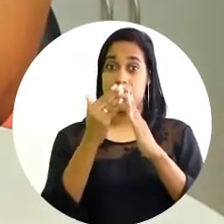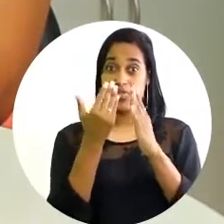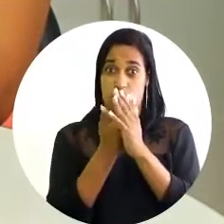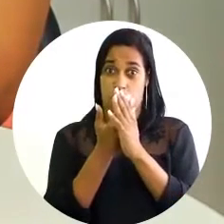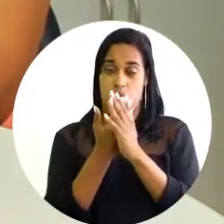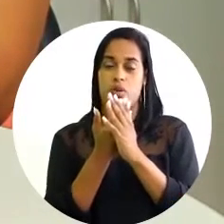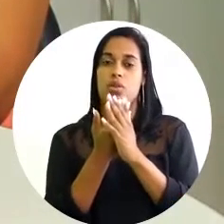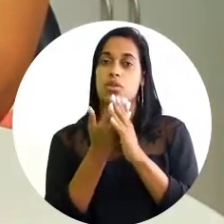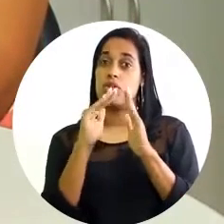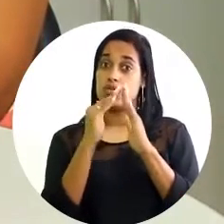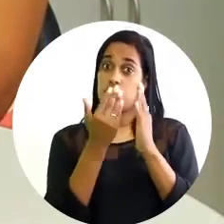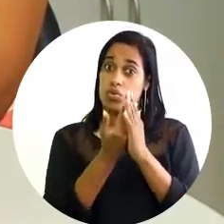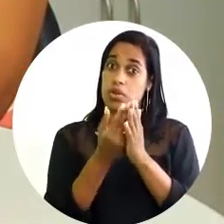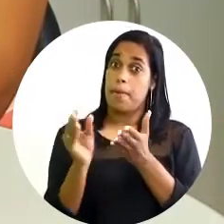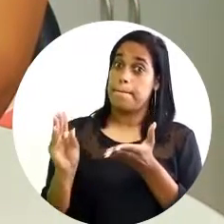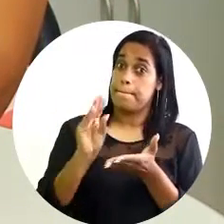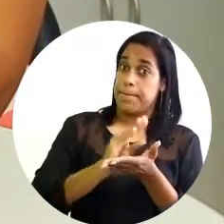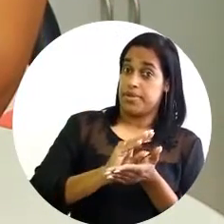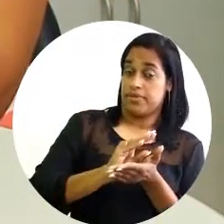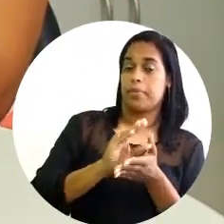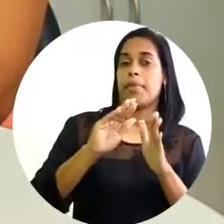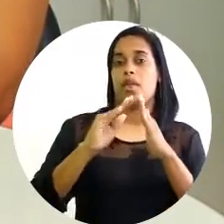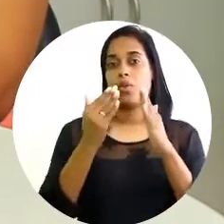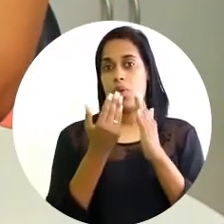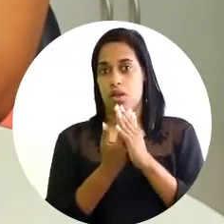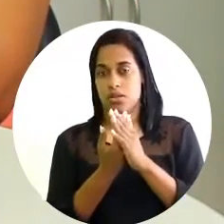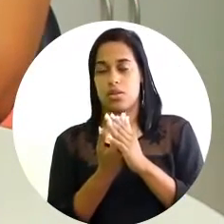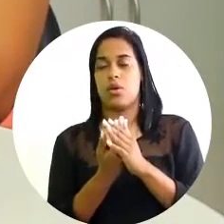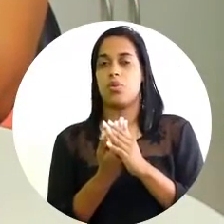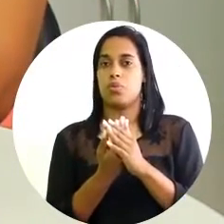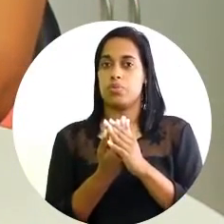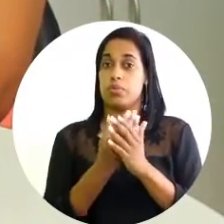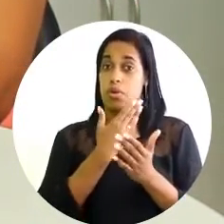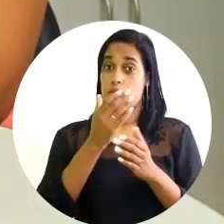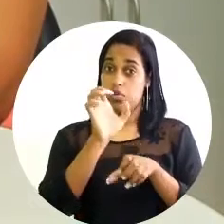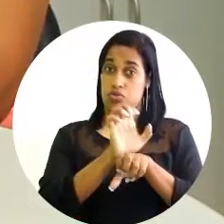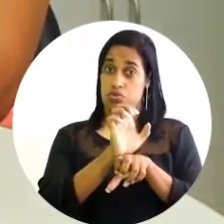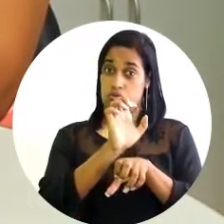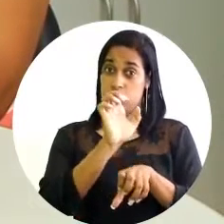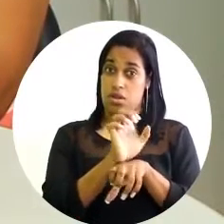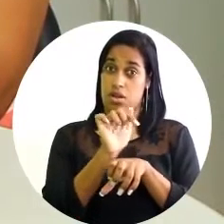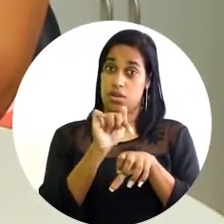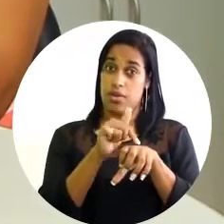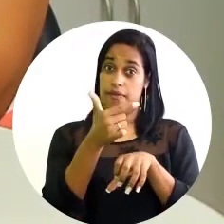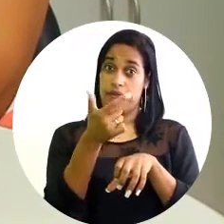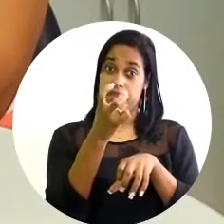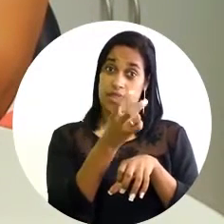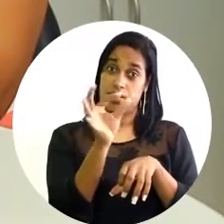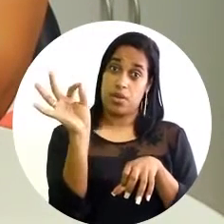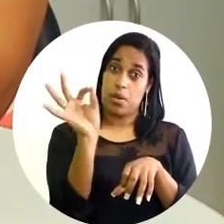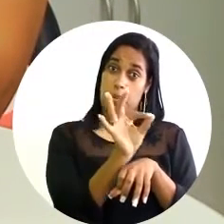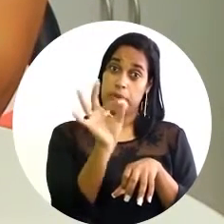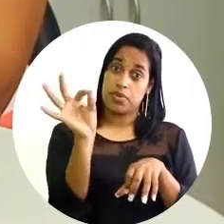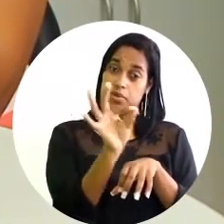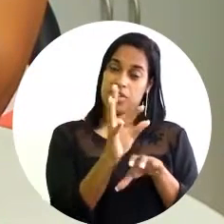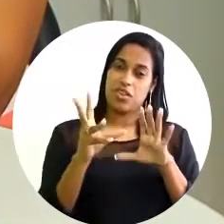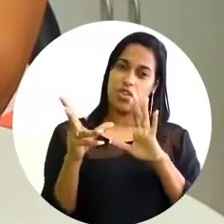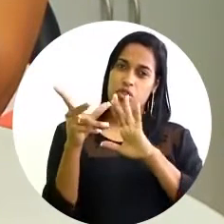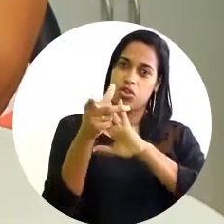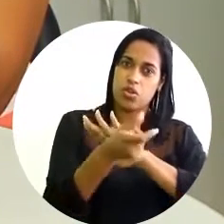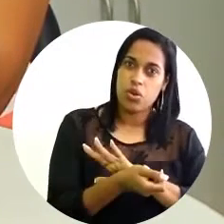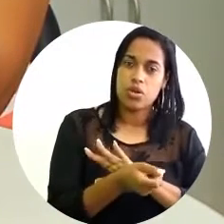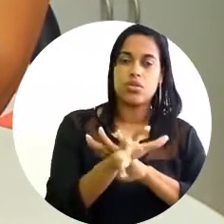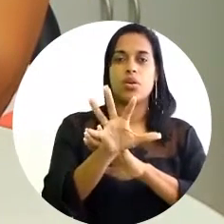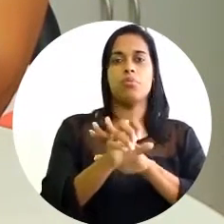para escolas, no caso, recursos para a educação. E com relação ao Estado, 25% de